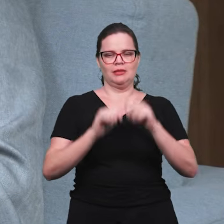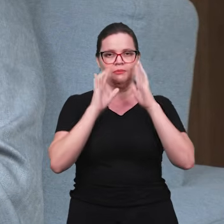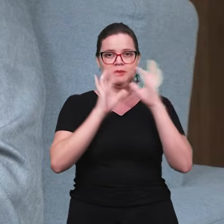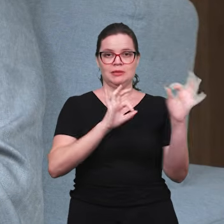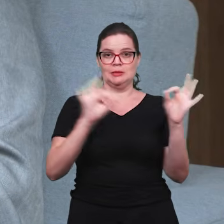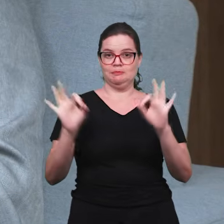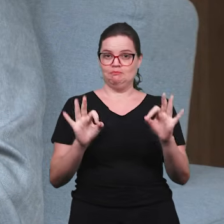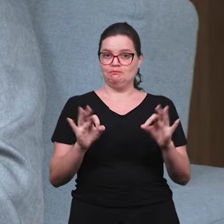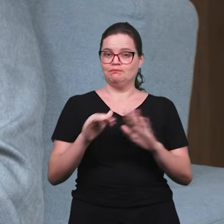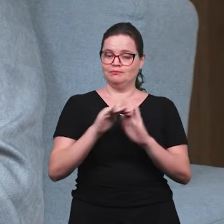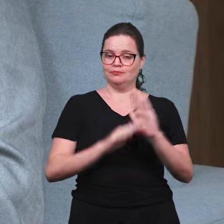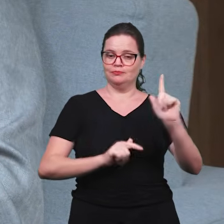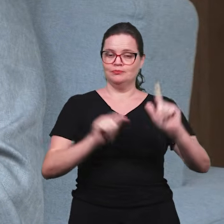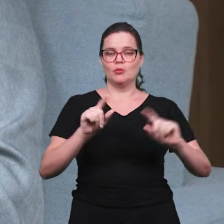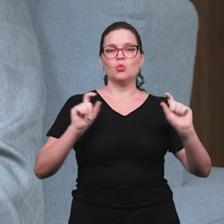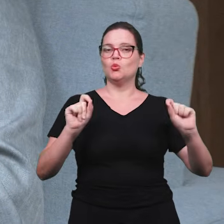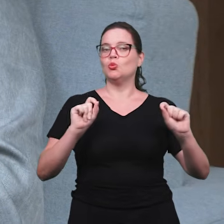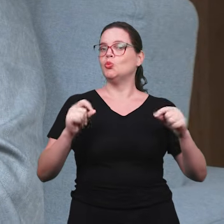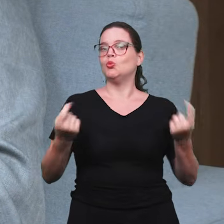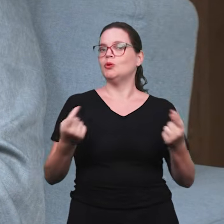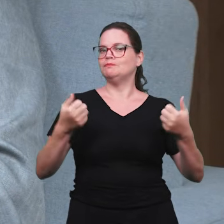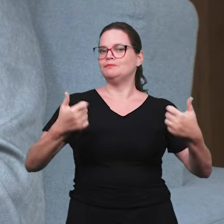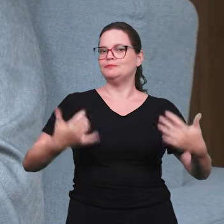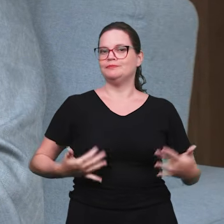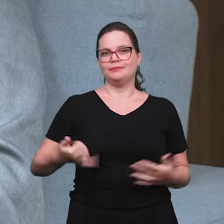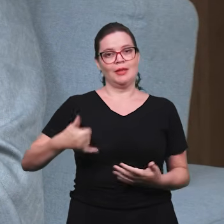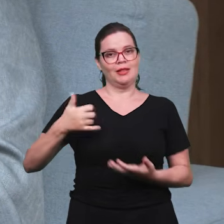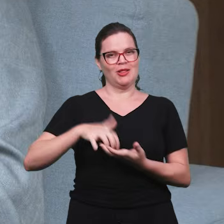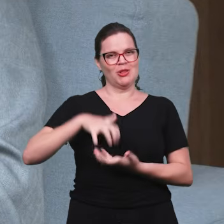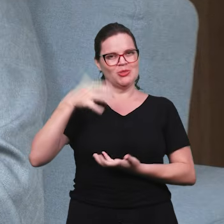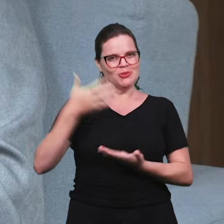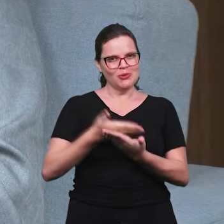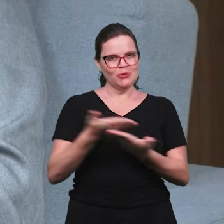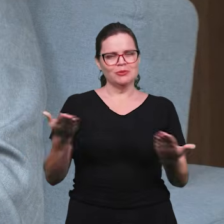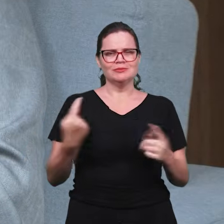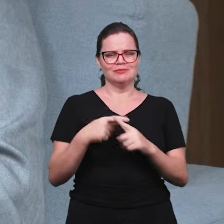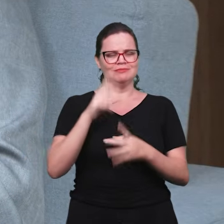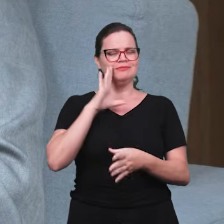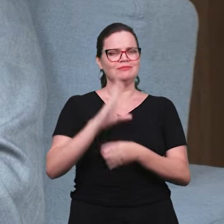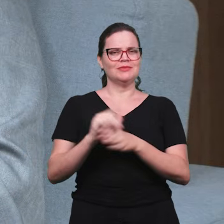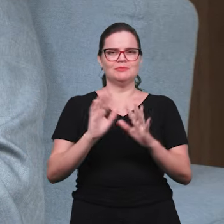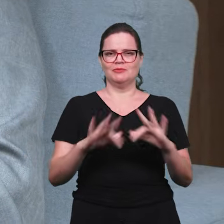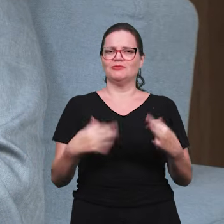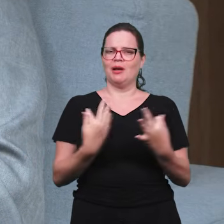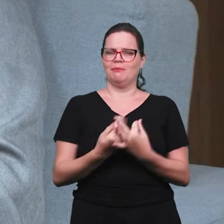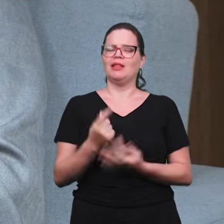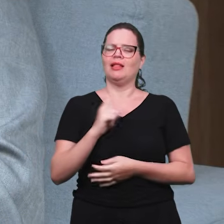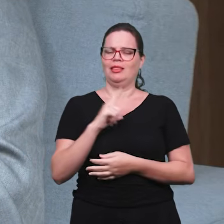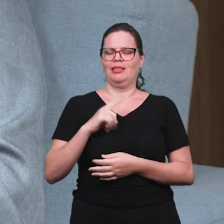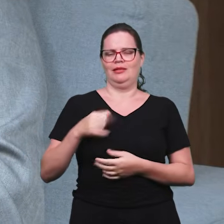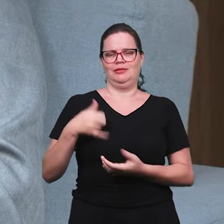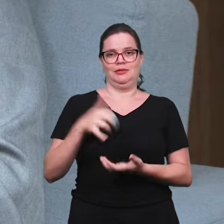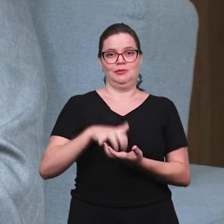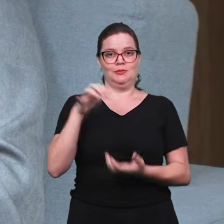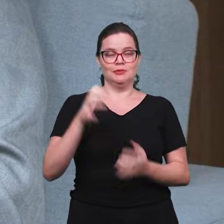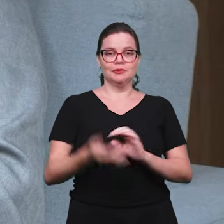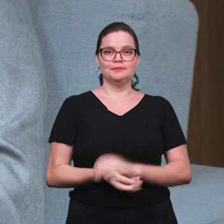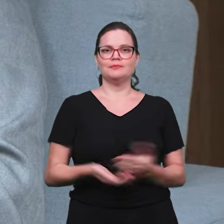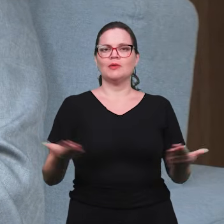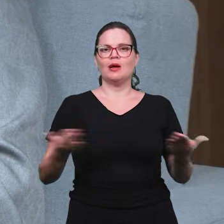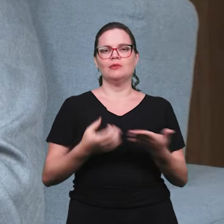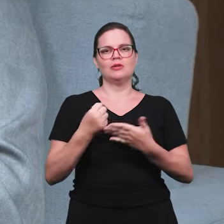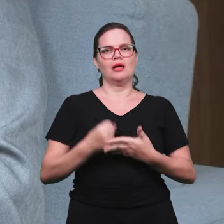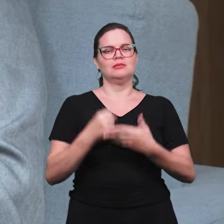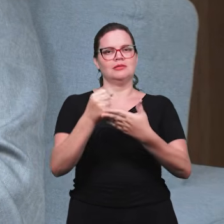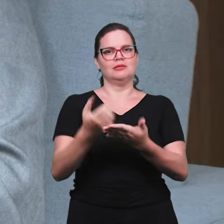sobre os idosos e para os idosos. Afinal, toda família tem um idoso. Hoje nós vamos falar da assistência